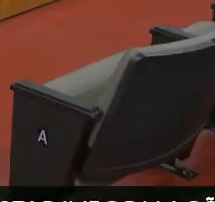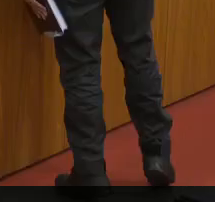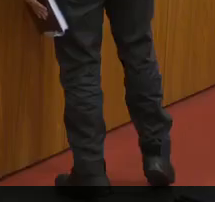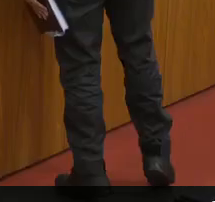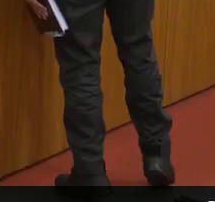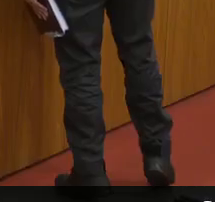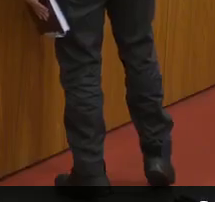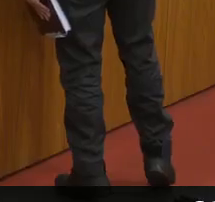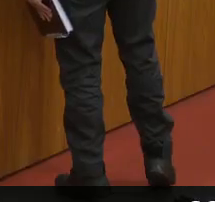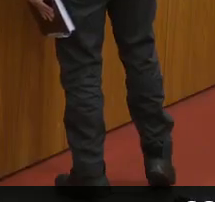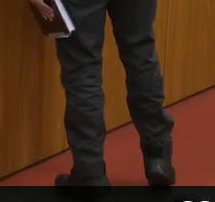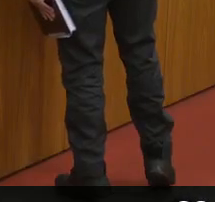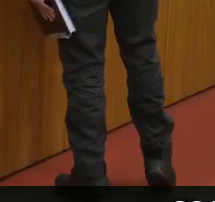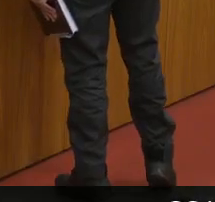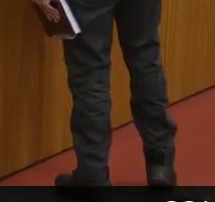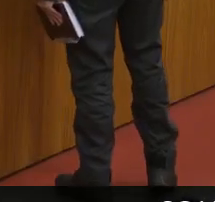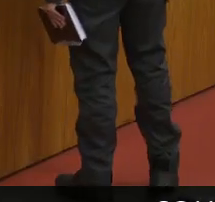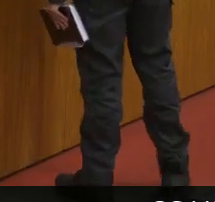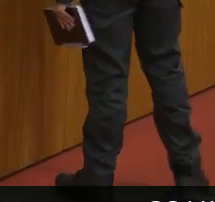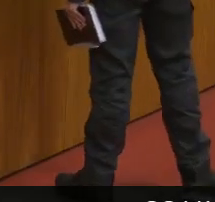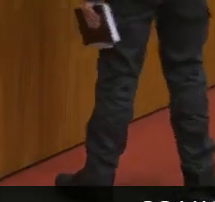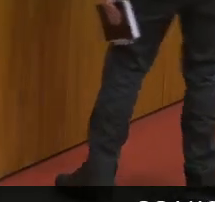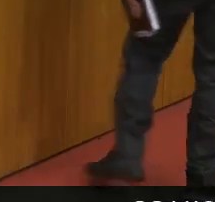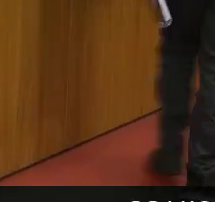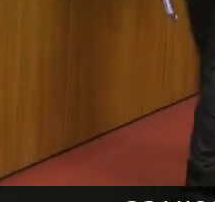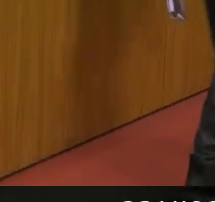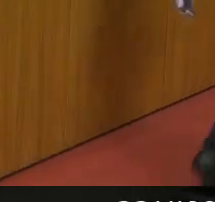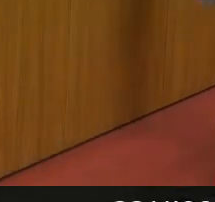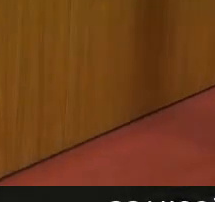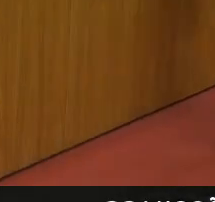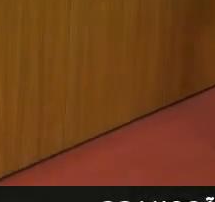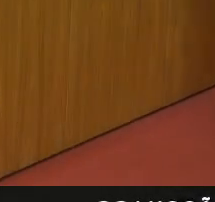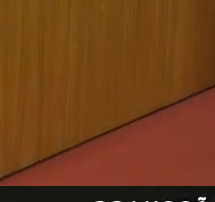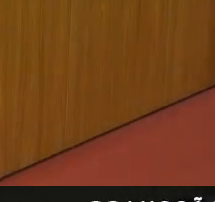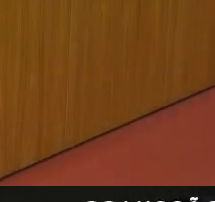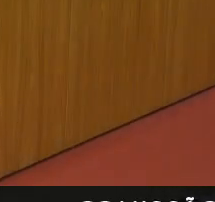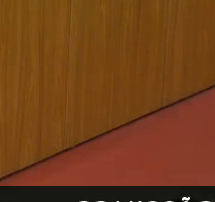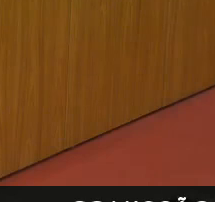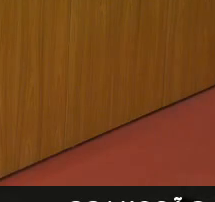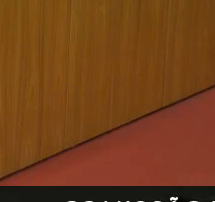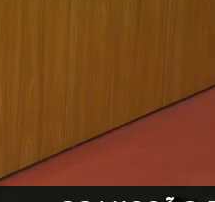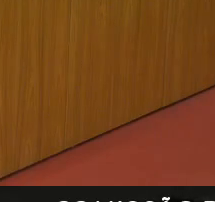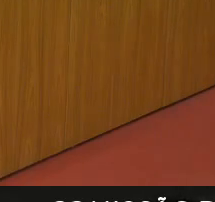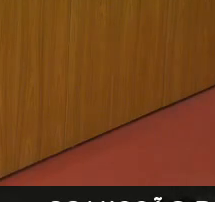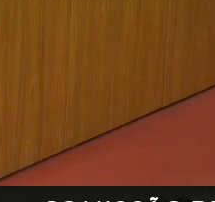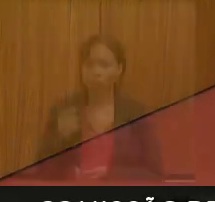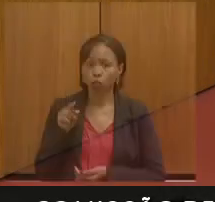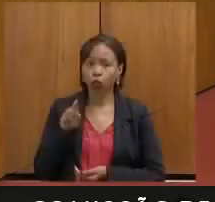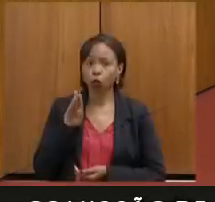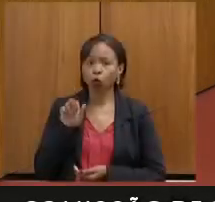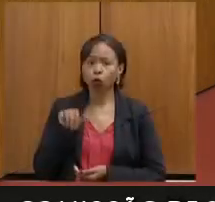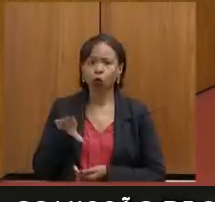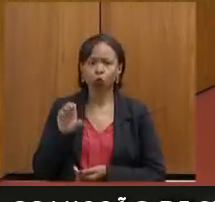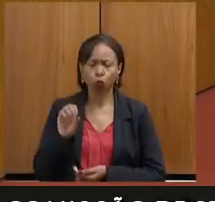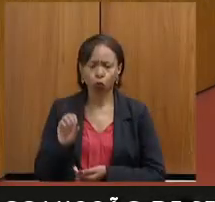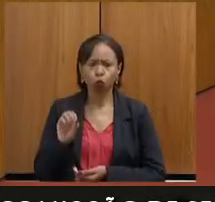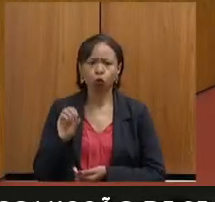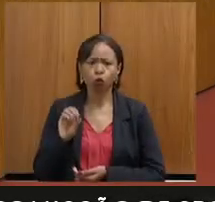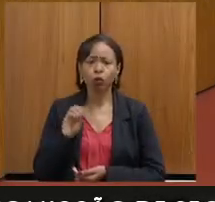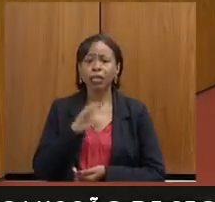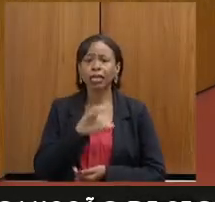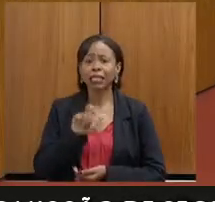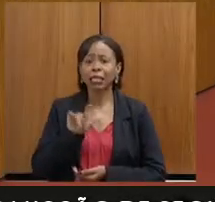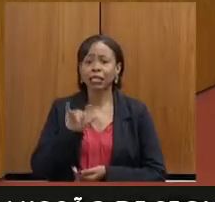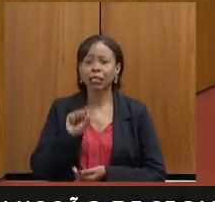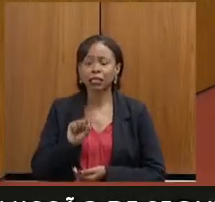É sim que os requerimentos foram lidos nós é solicitamos o deputado Bruno e Glee a deputada